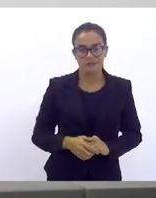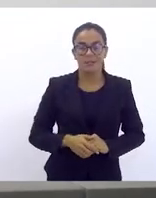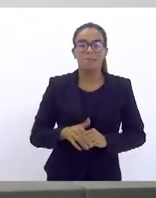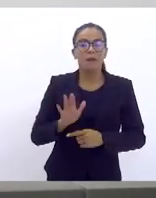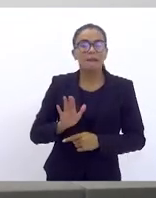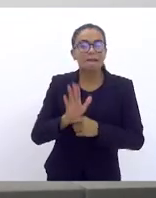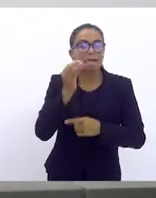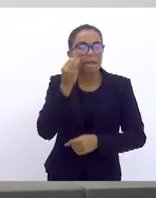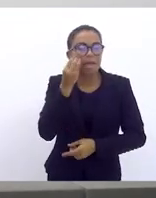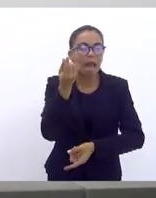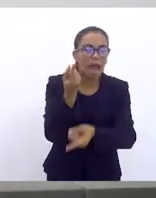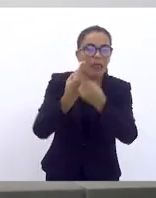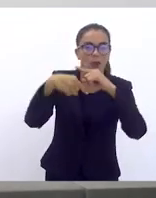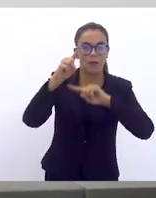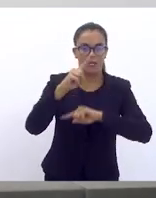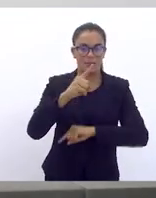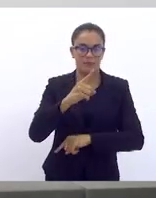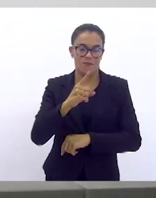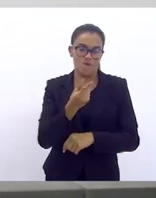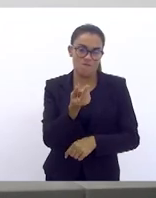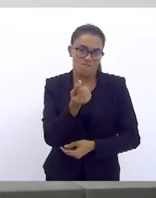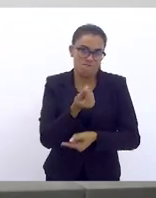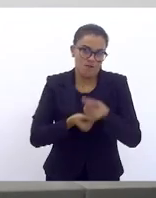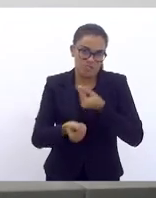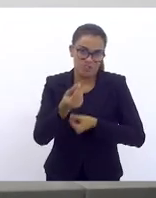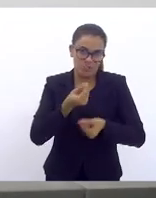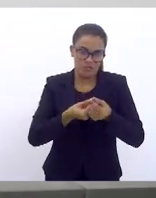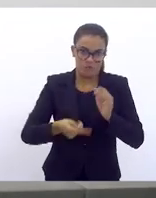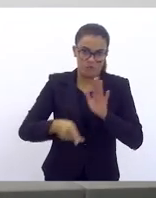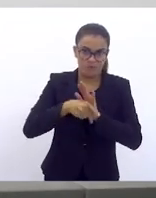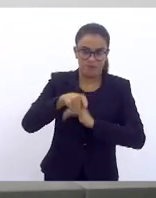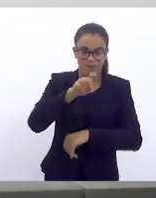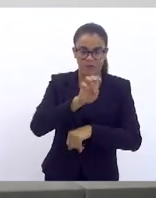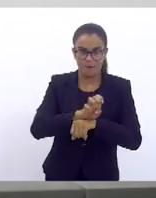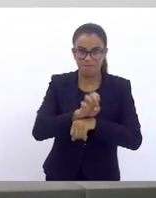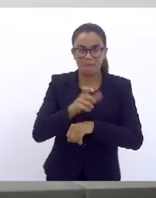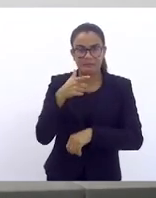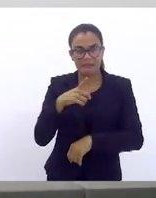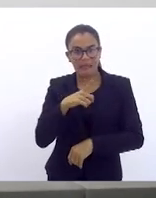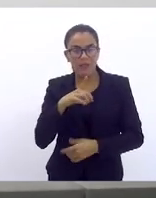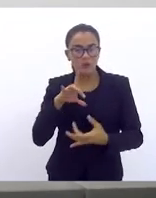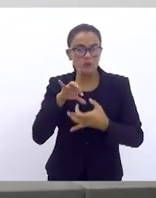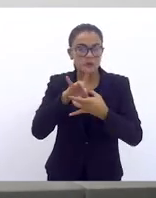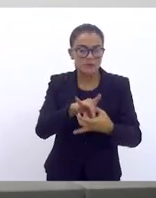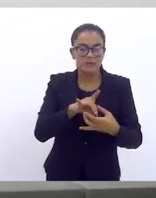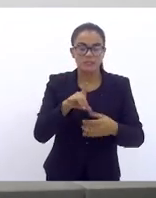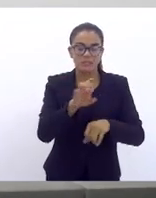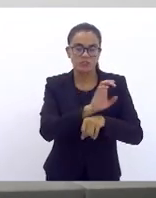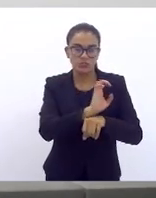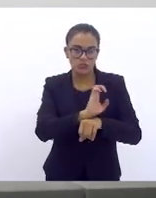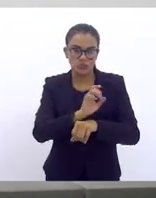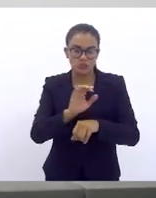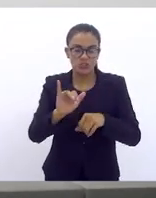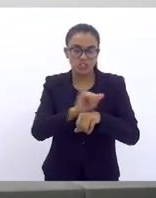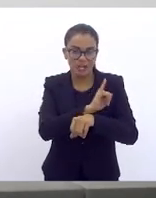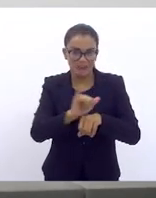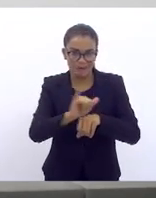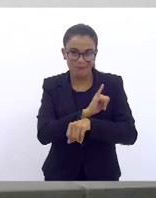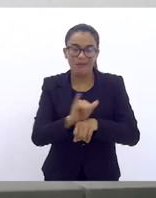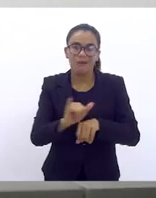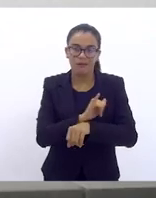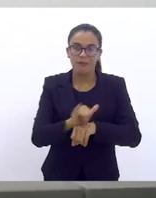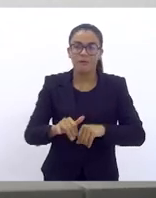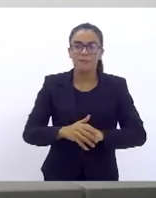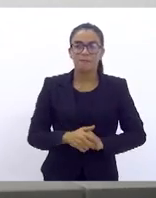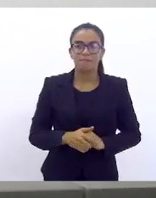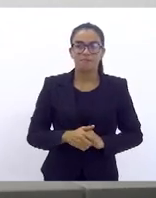ajudar na recuperação fiscal do Estado então tem um sentido estratégico né o de realizar o ajuste indissociada das